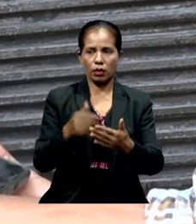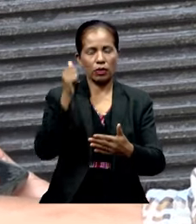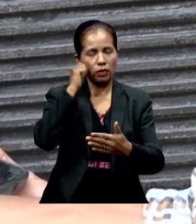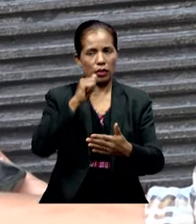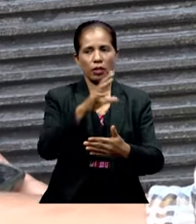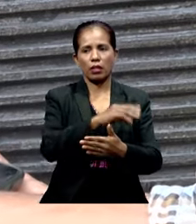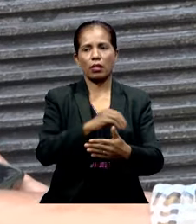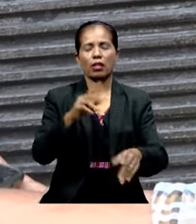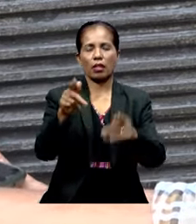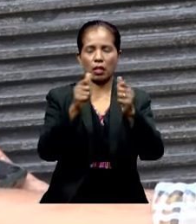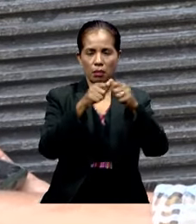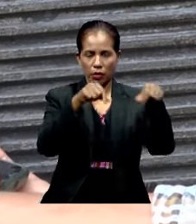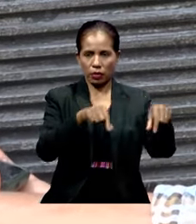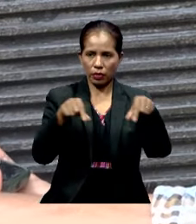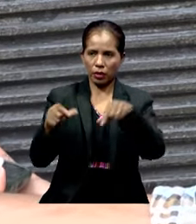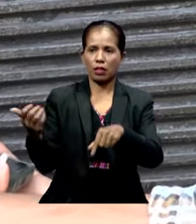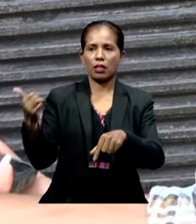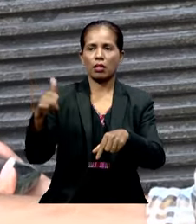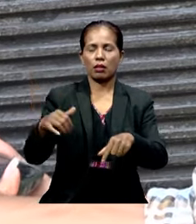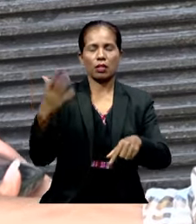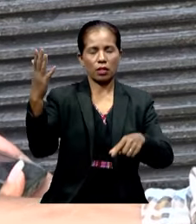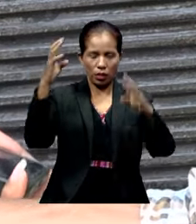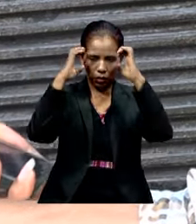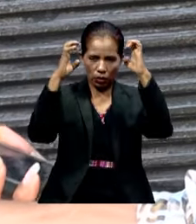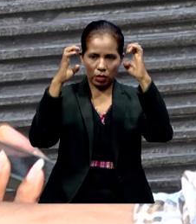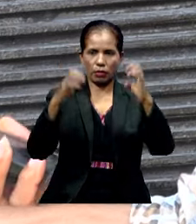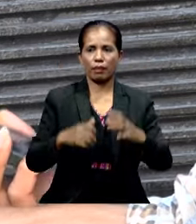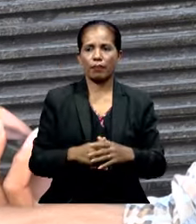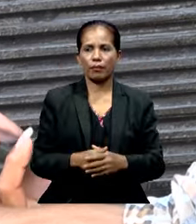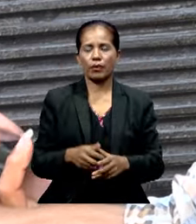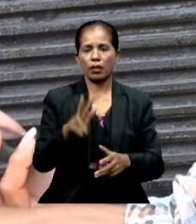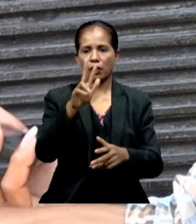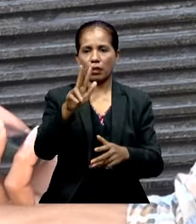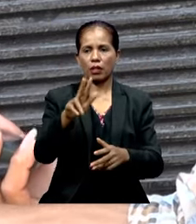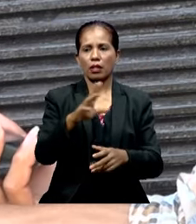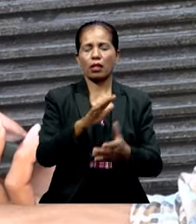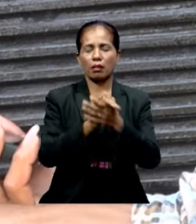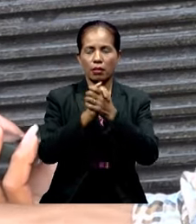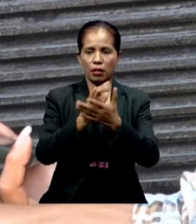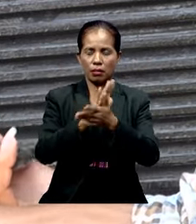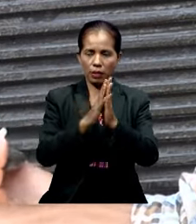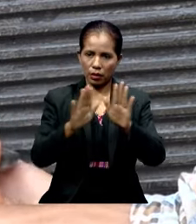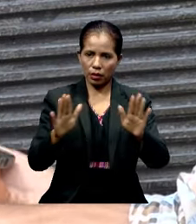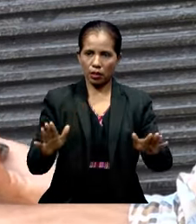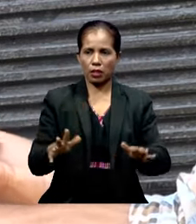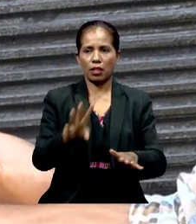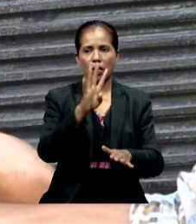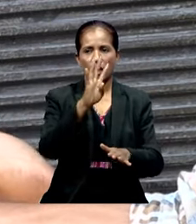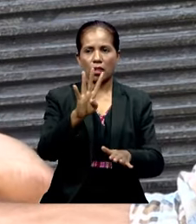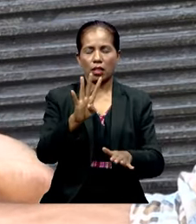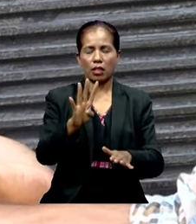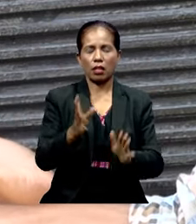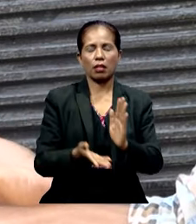há ema deficiência sira, e a educação não formal. Tolo, a meta em paz na unidade, HAT,